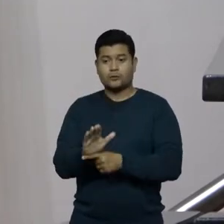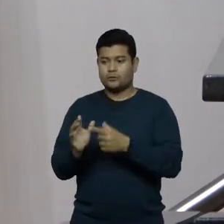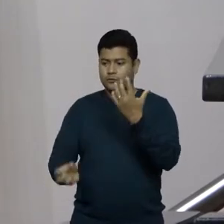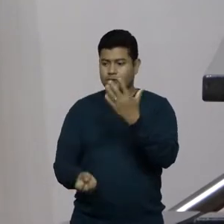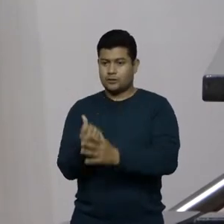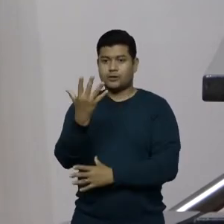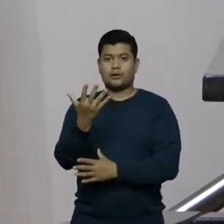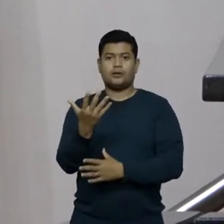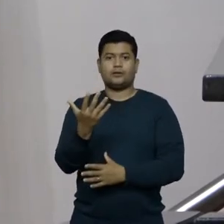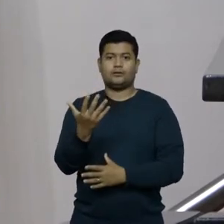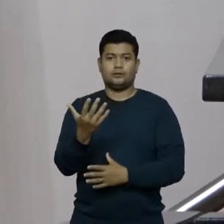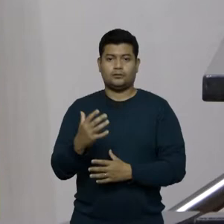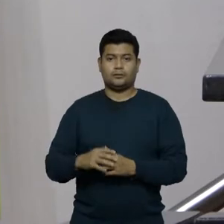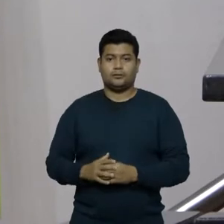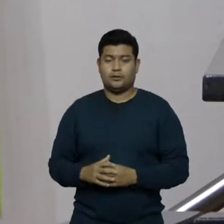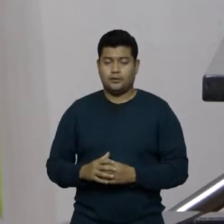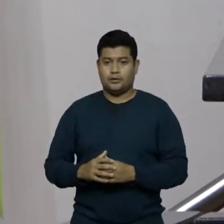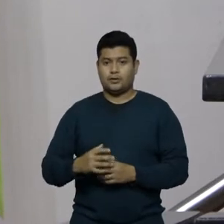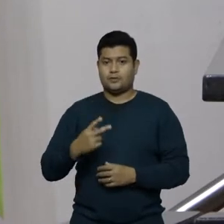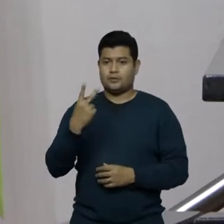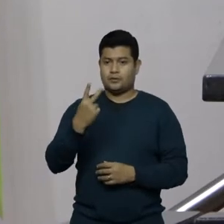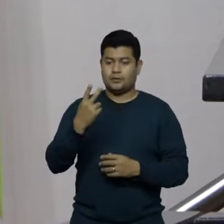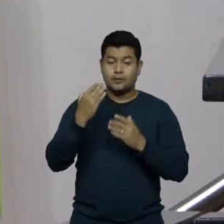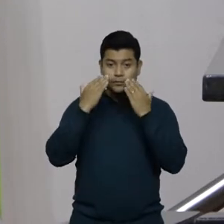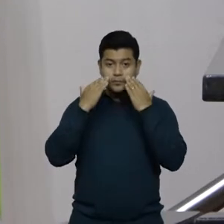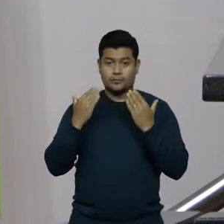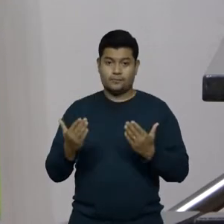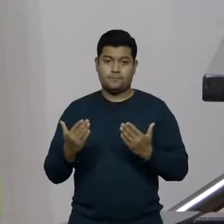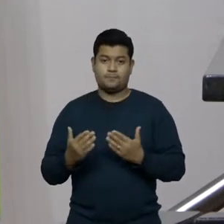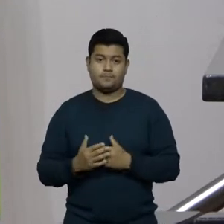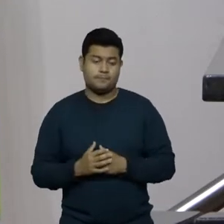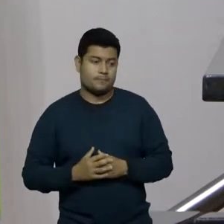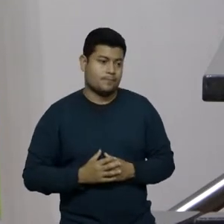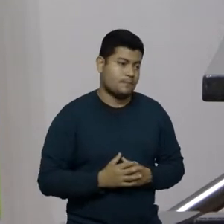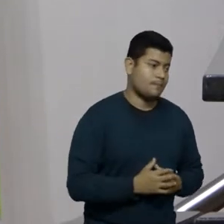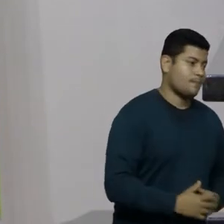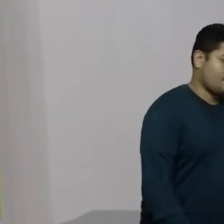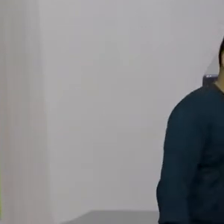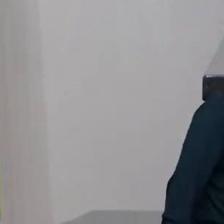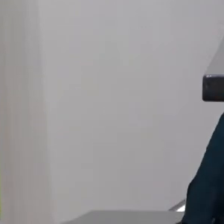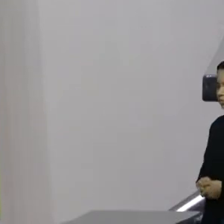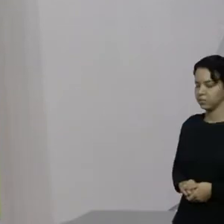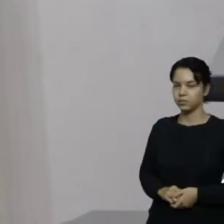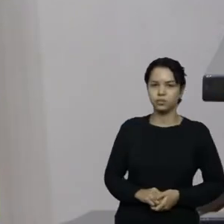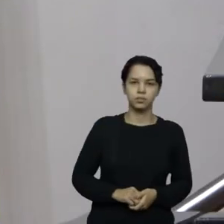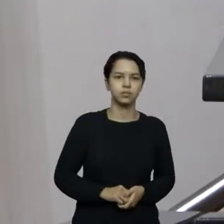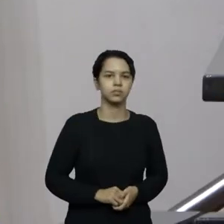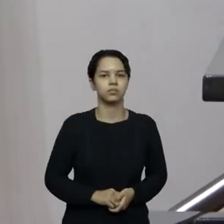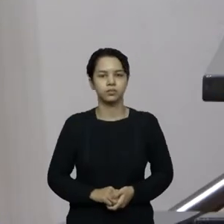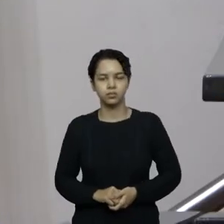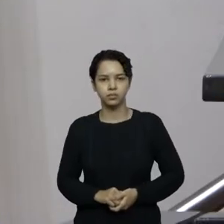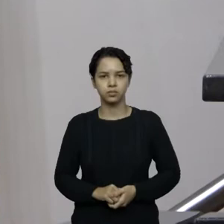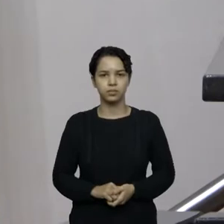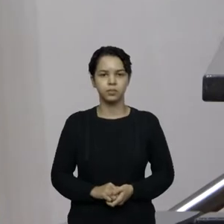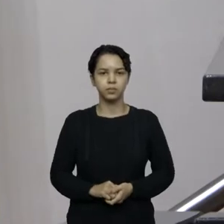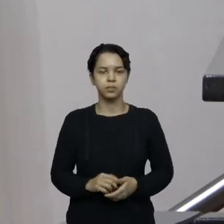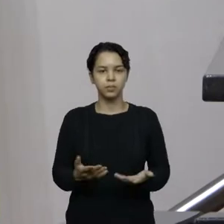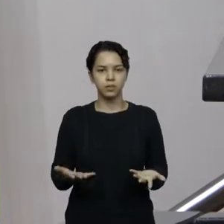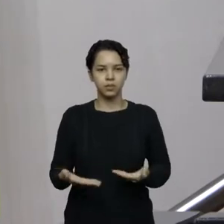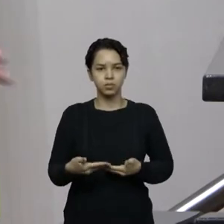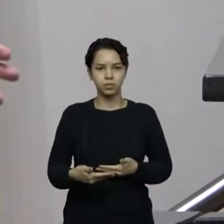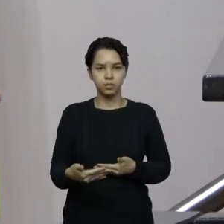realização desta segunda mostra Chica pelega e foram